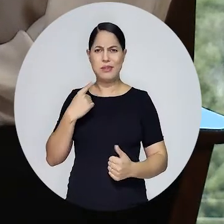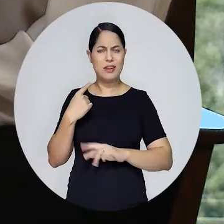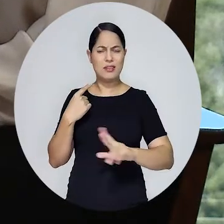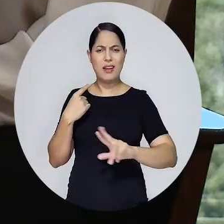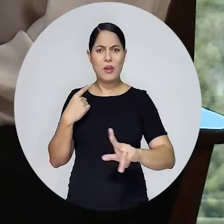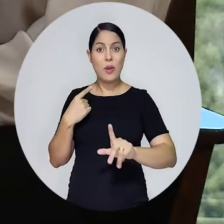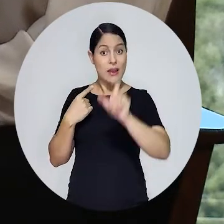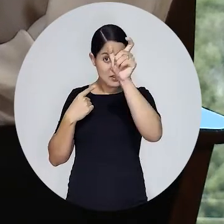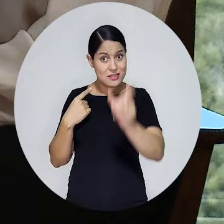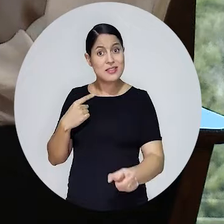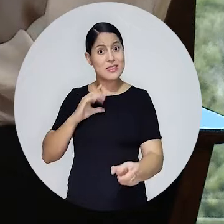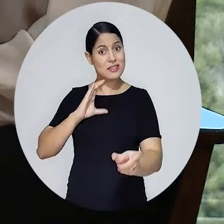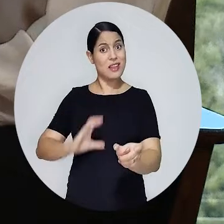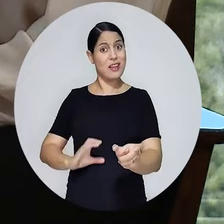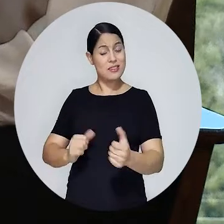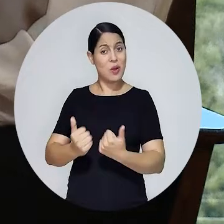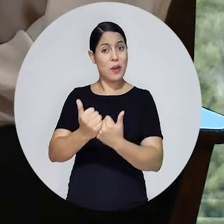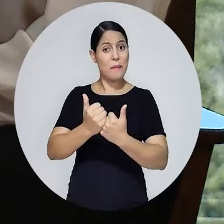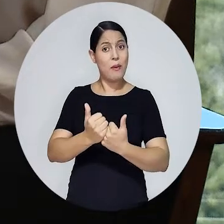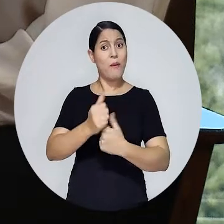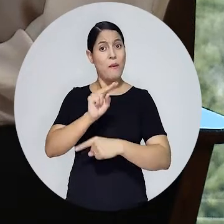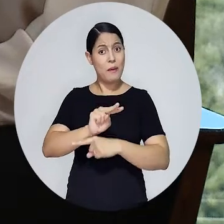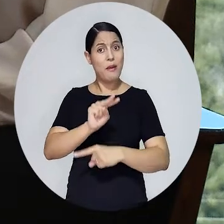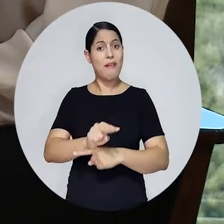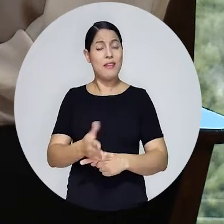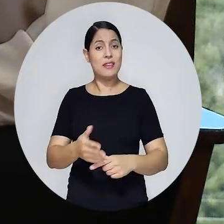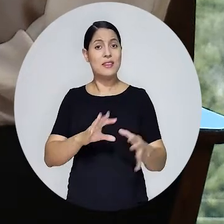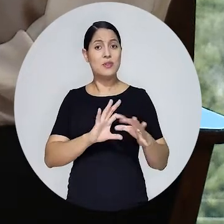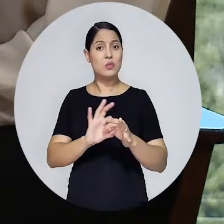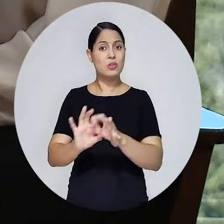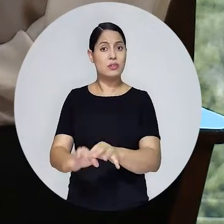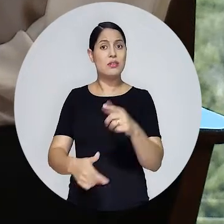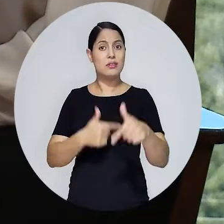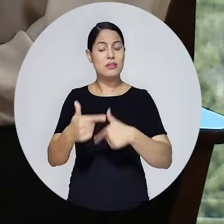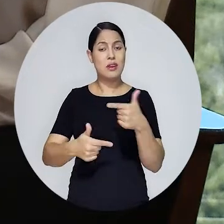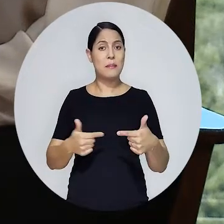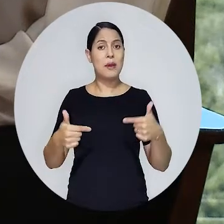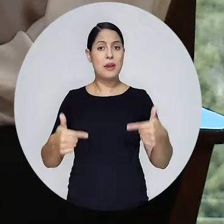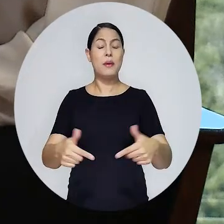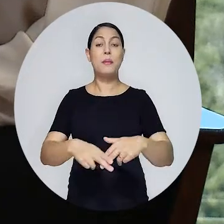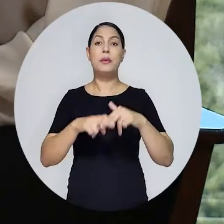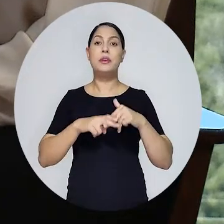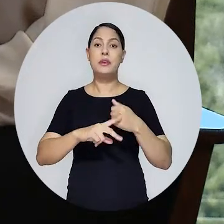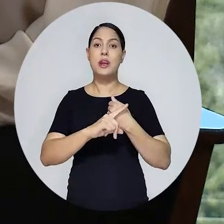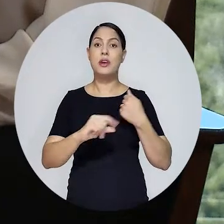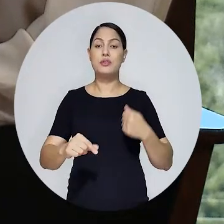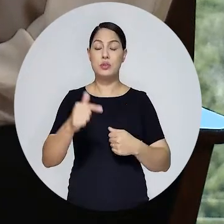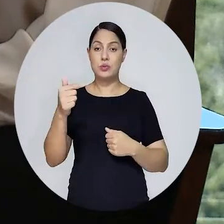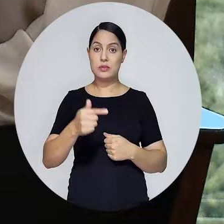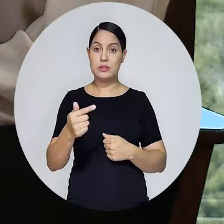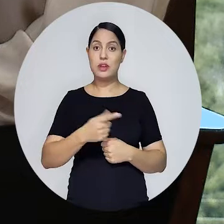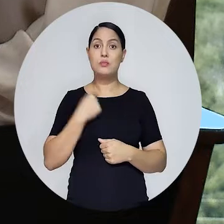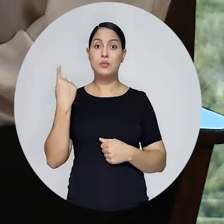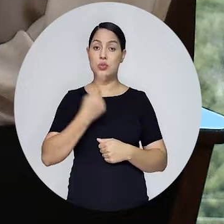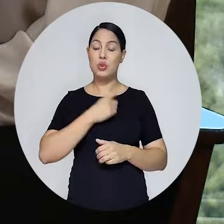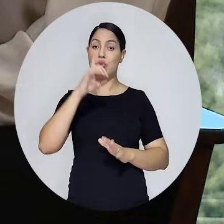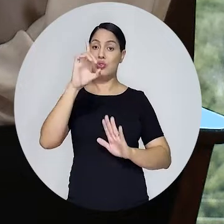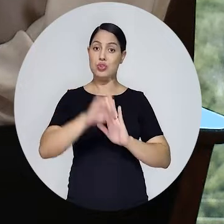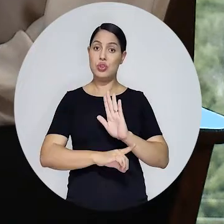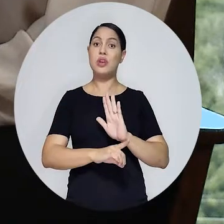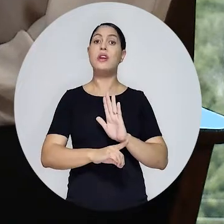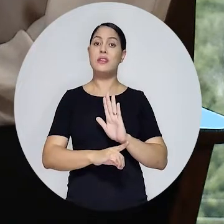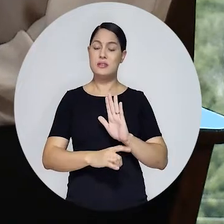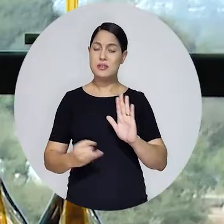para um cidadão. Isso que tem que ficar muito consciente. Por isso que a valorização da advocacia passa por esse trabalho. Por isso que nós temos no artigo 7º